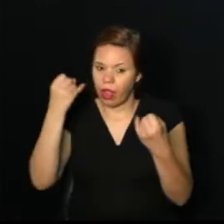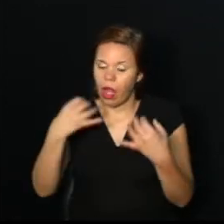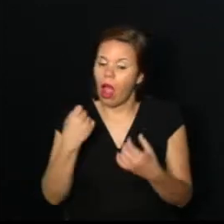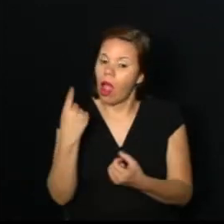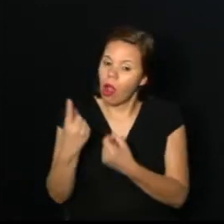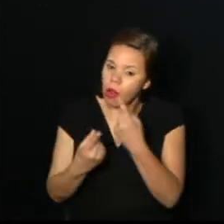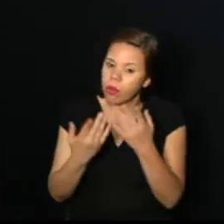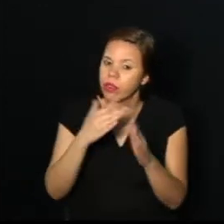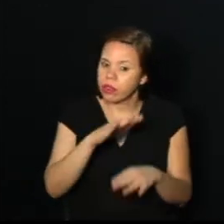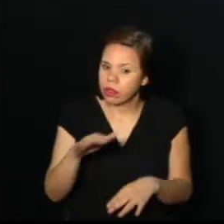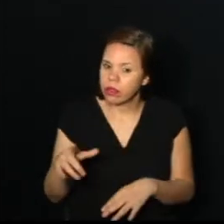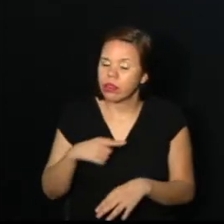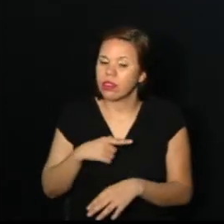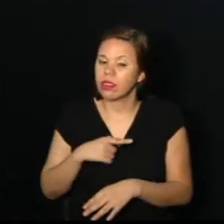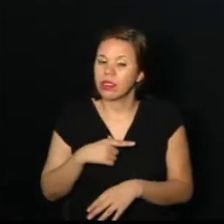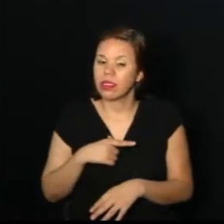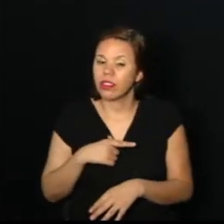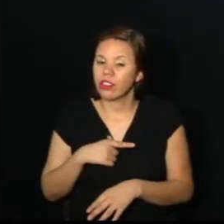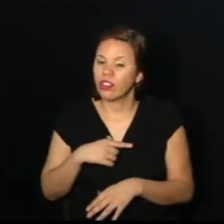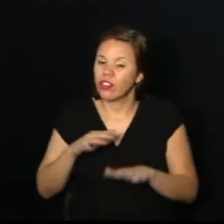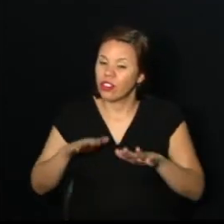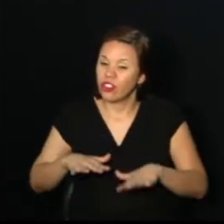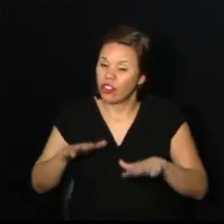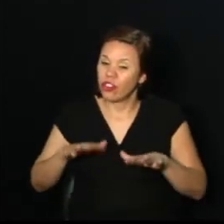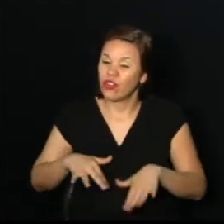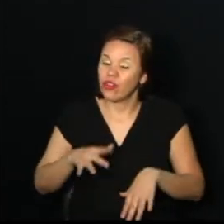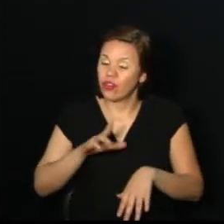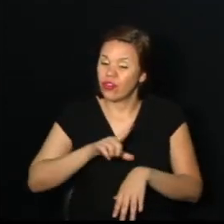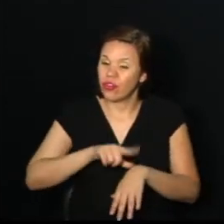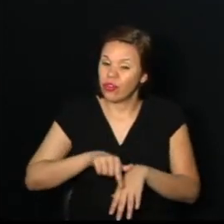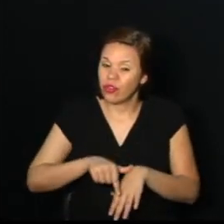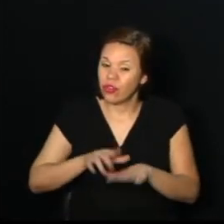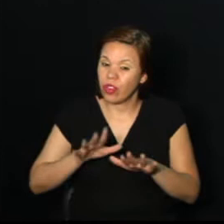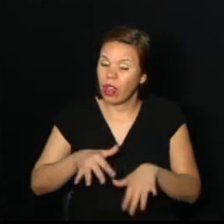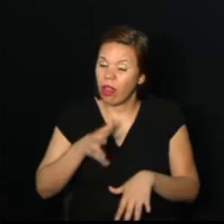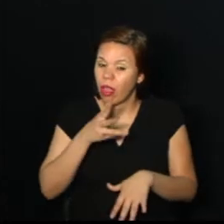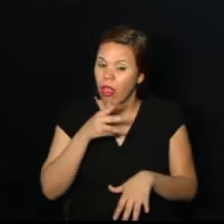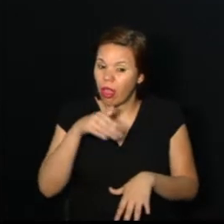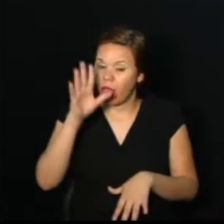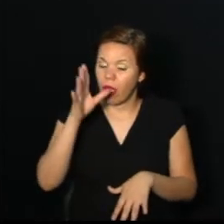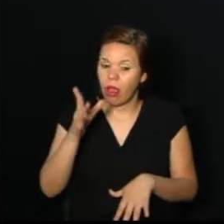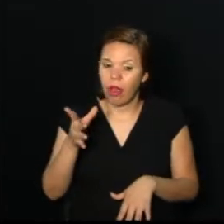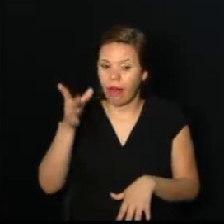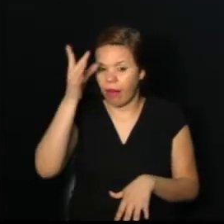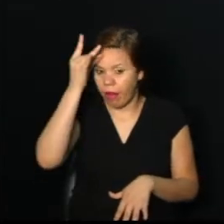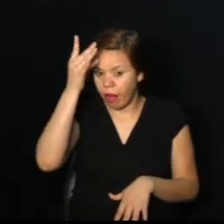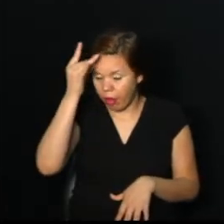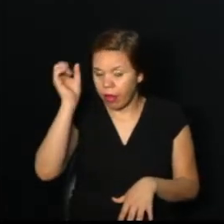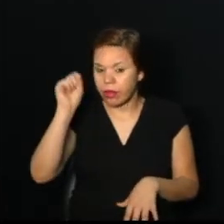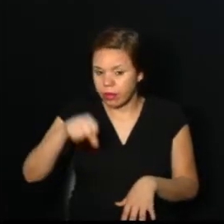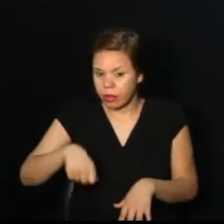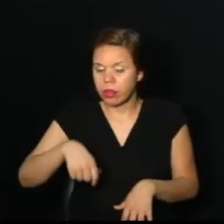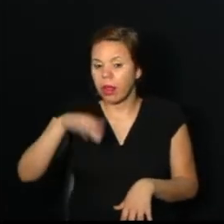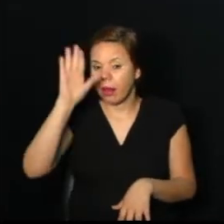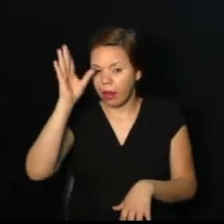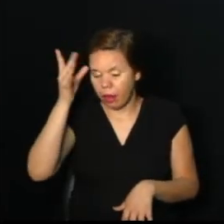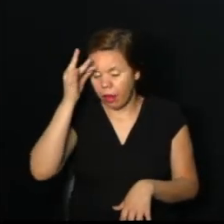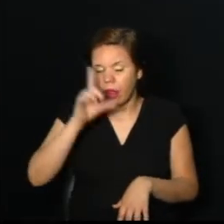crianças são lentas e, portanto, adquirem mais lentamente.